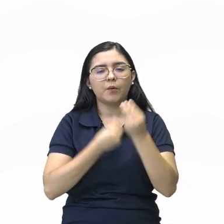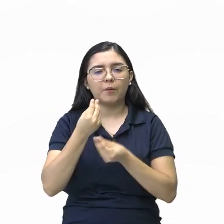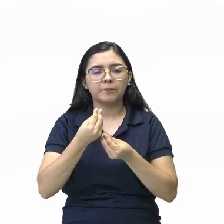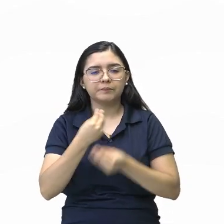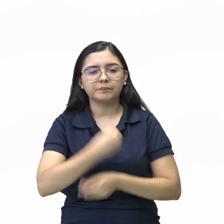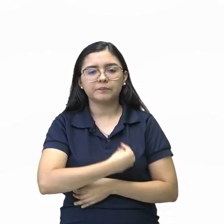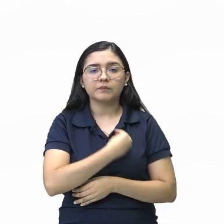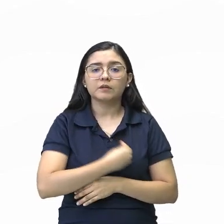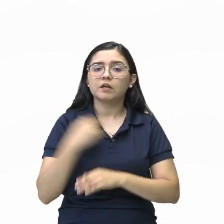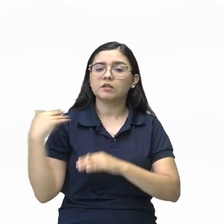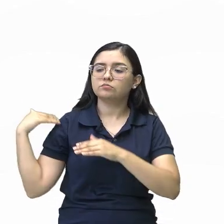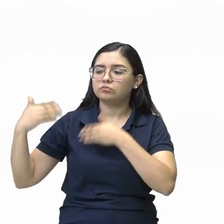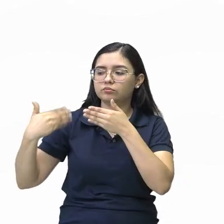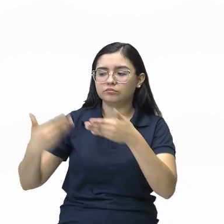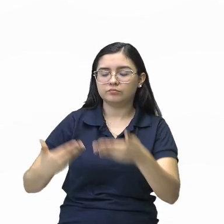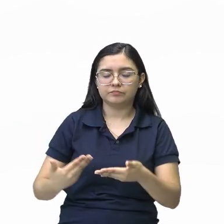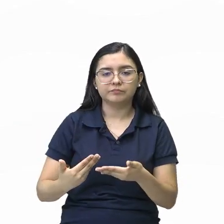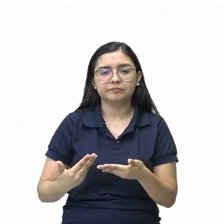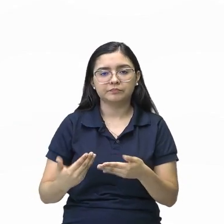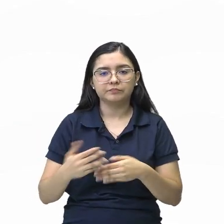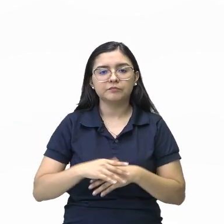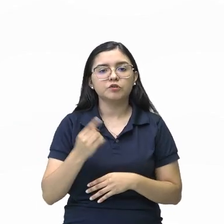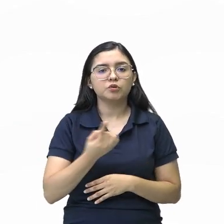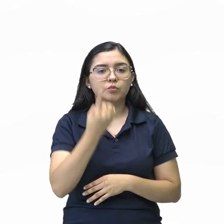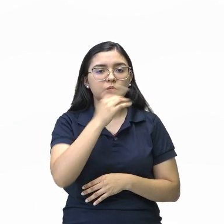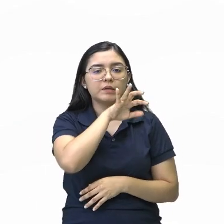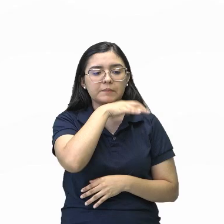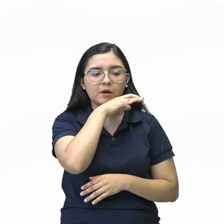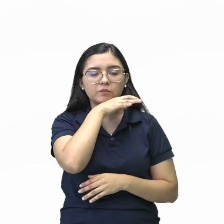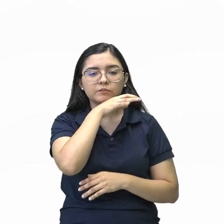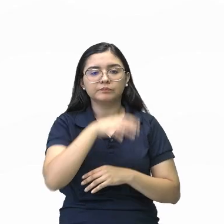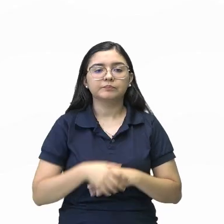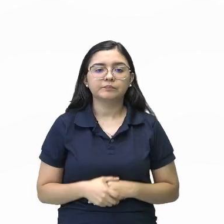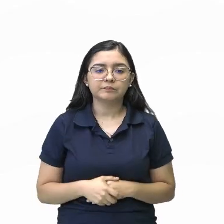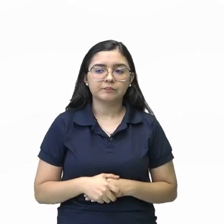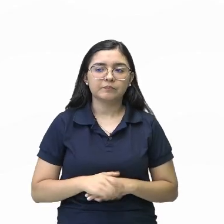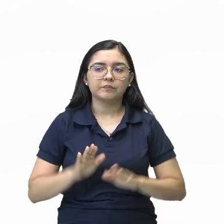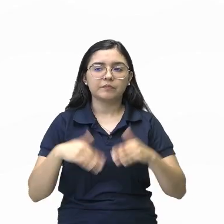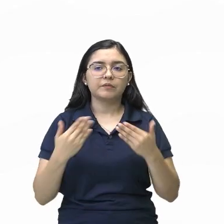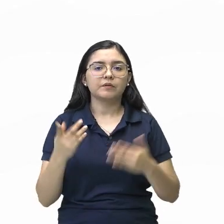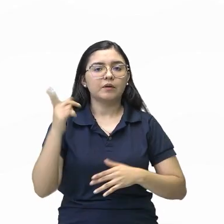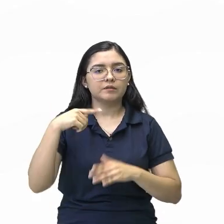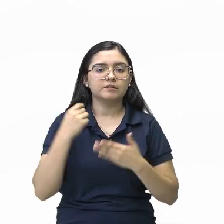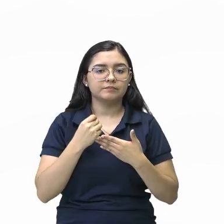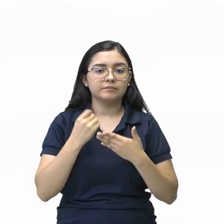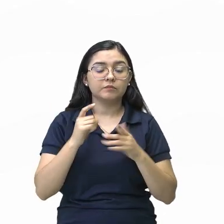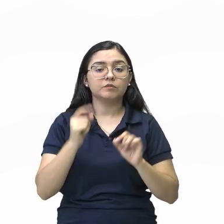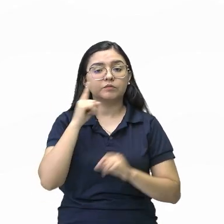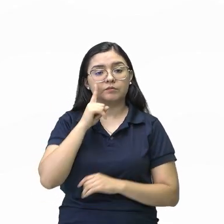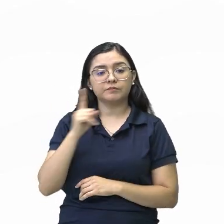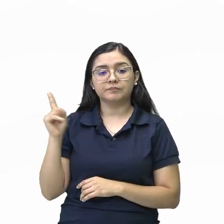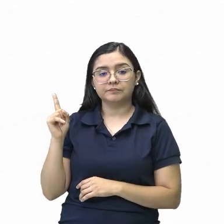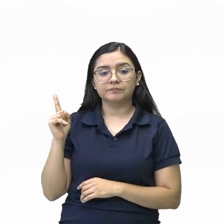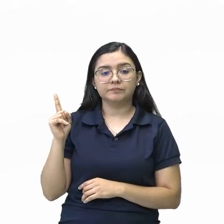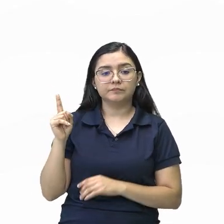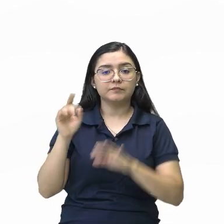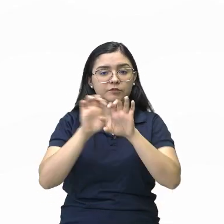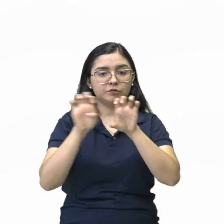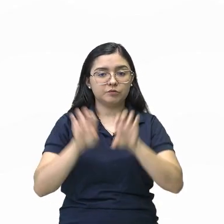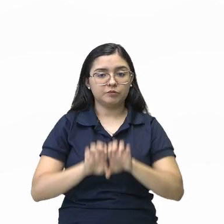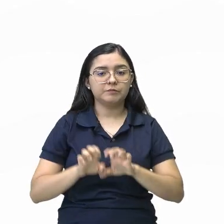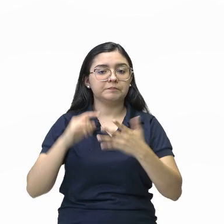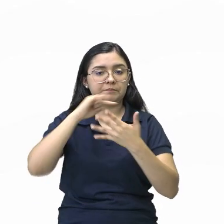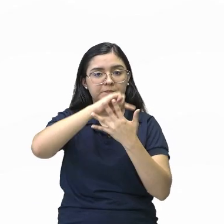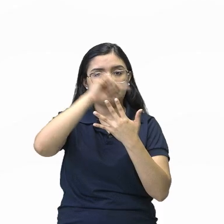organismos evoluíram a partir de um ancestral comum. Então, essa é a contribuição das árvores